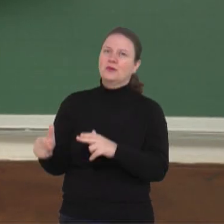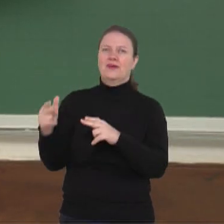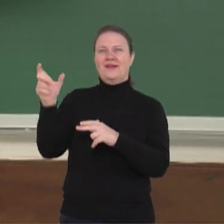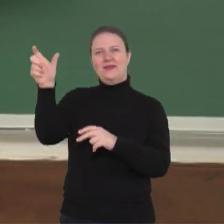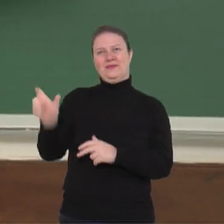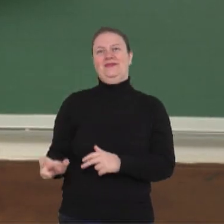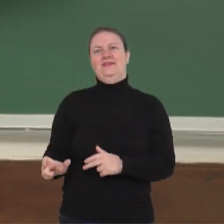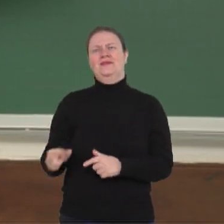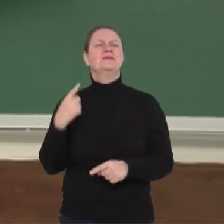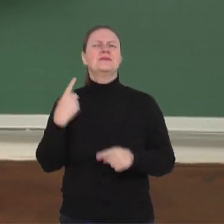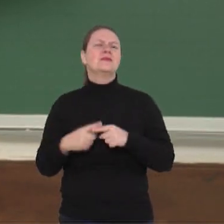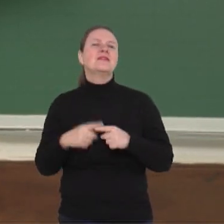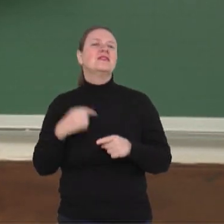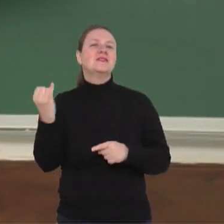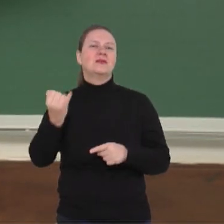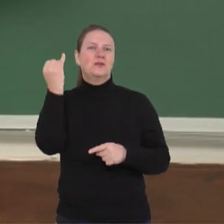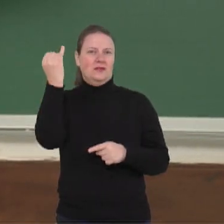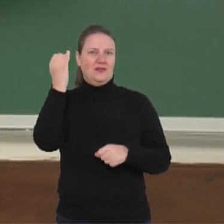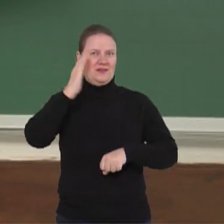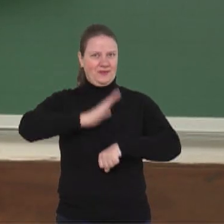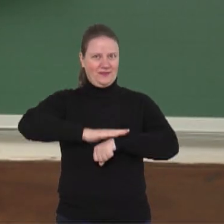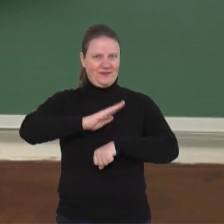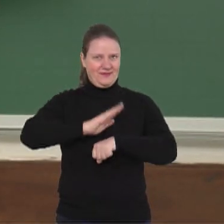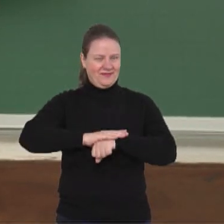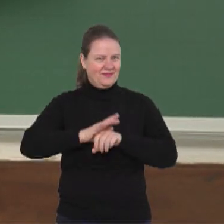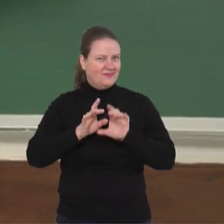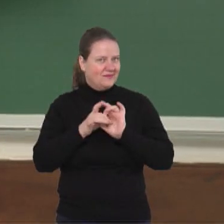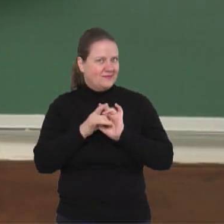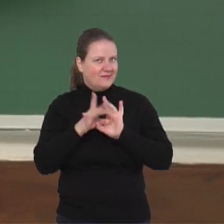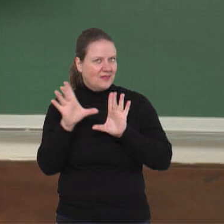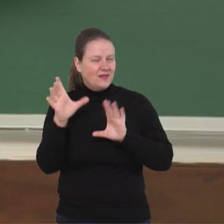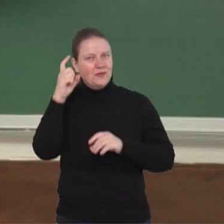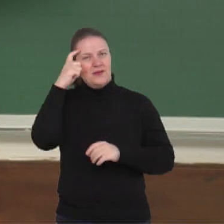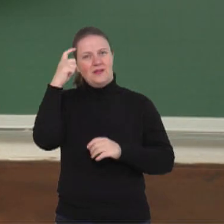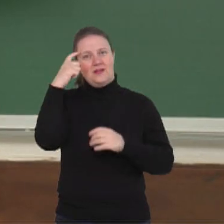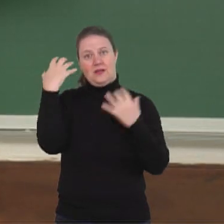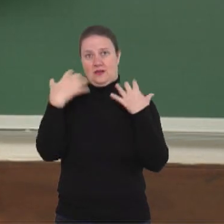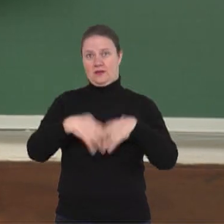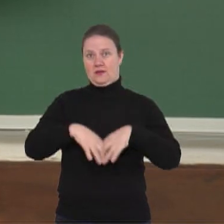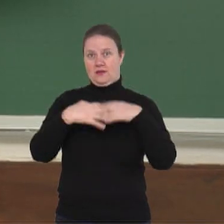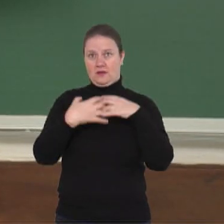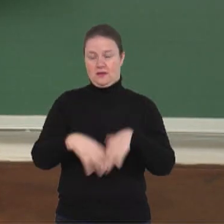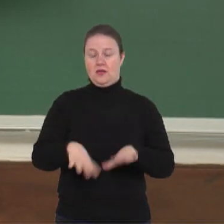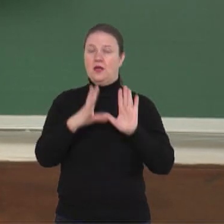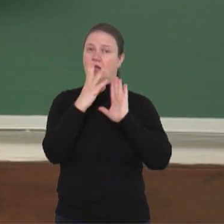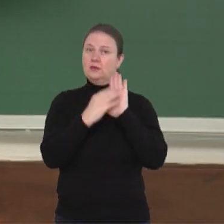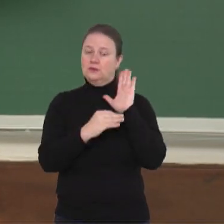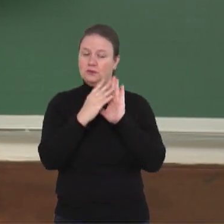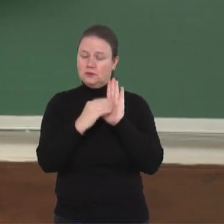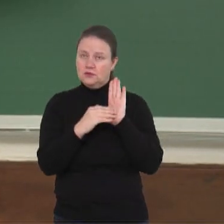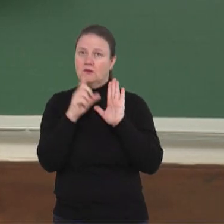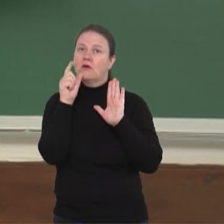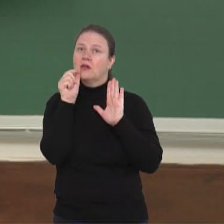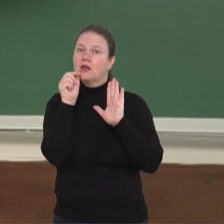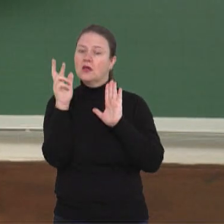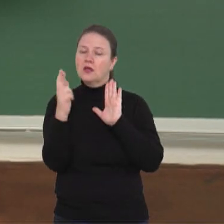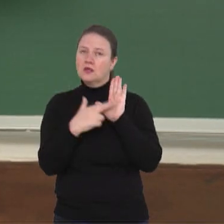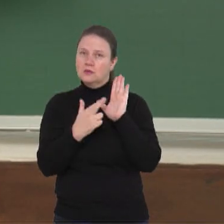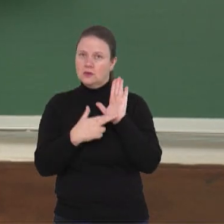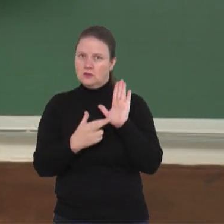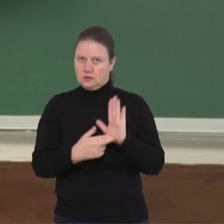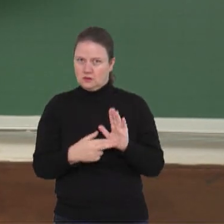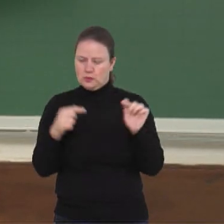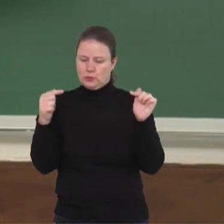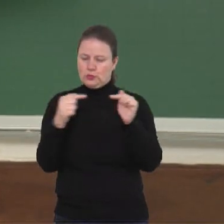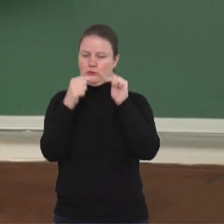é importante? Certo? Eu vou dar um tempo para você refletir, anotar a lápis aí as suas respostas. Está muito relacionado